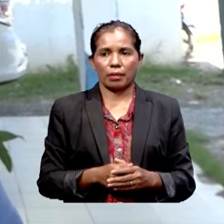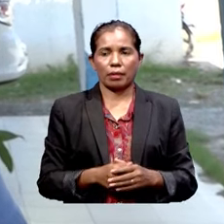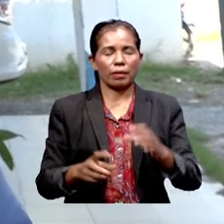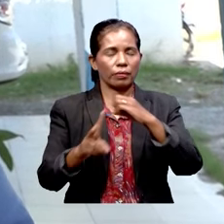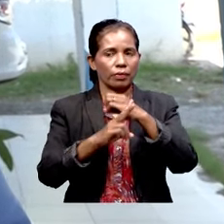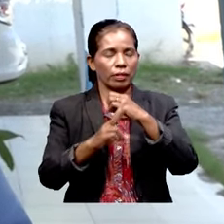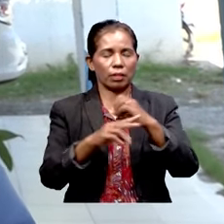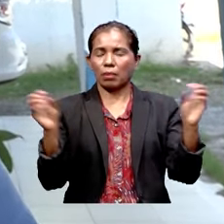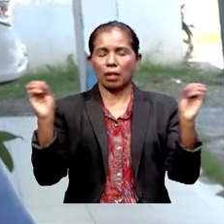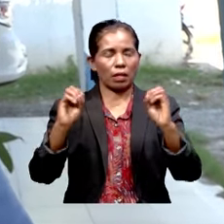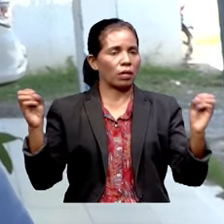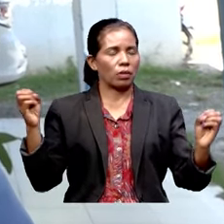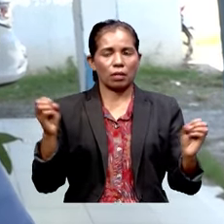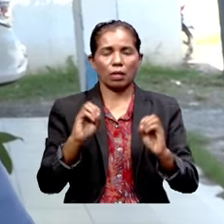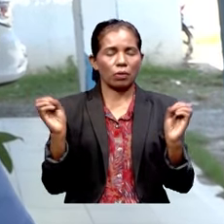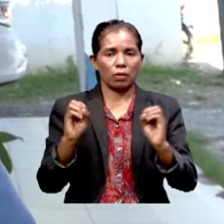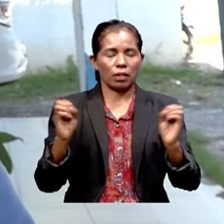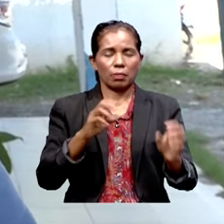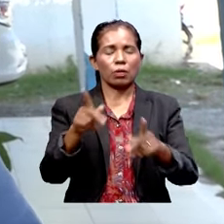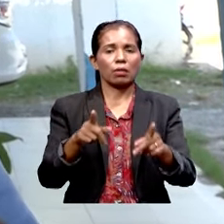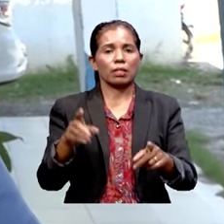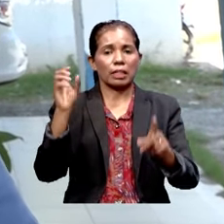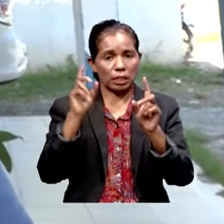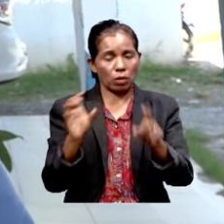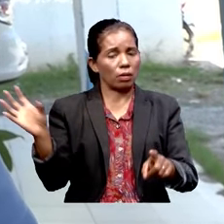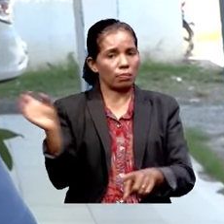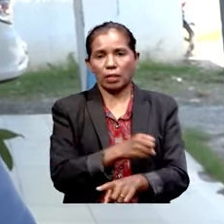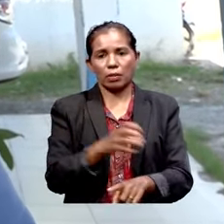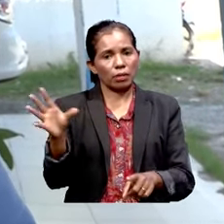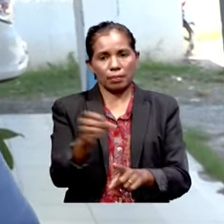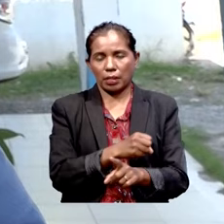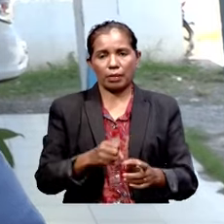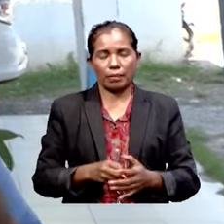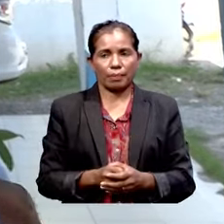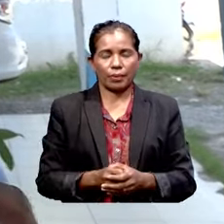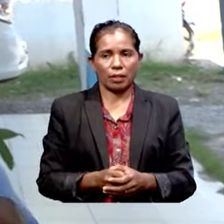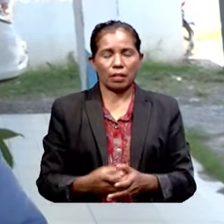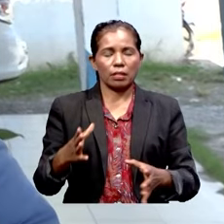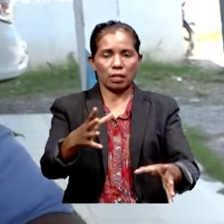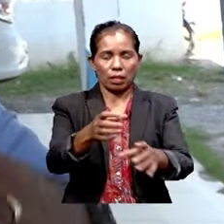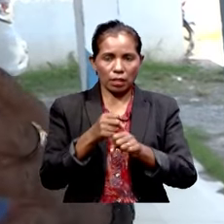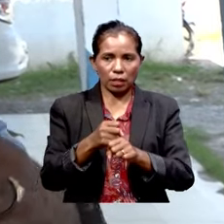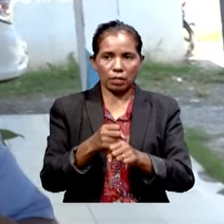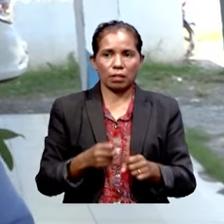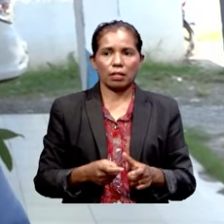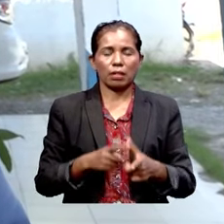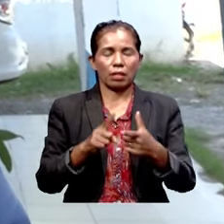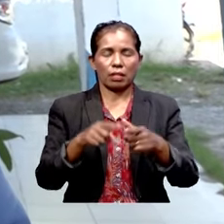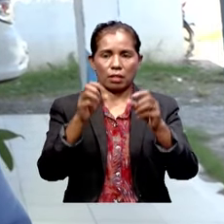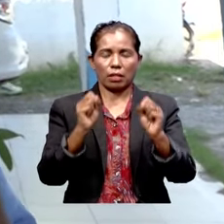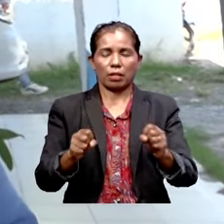vítima lacorre, então suspeito obriga. Suspeito obriga, maka se racut malu, então